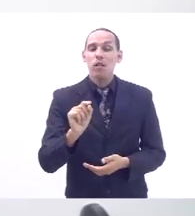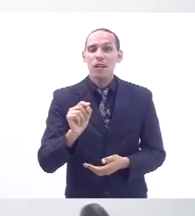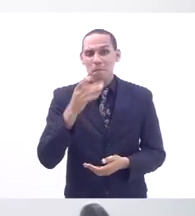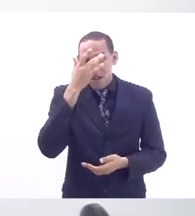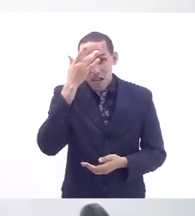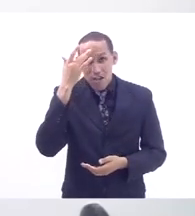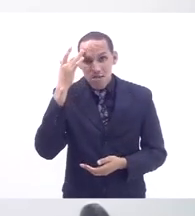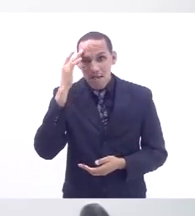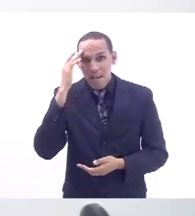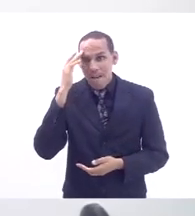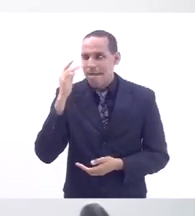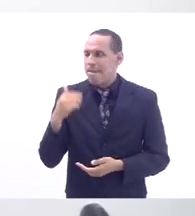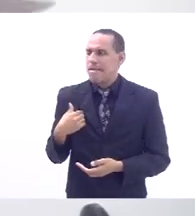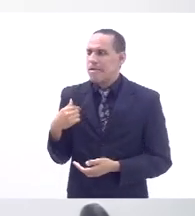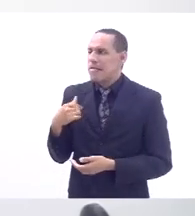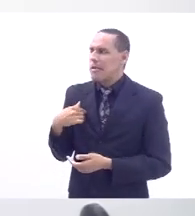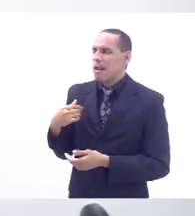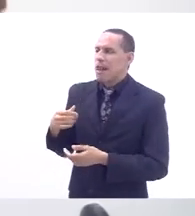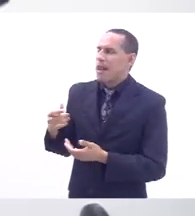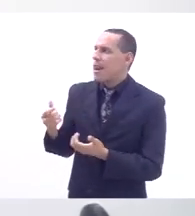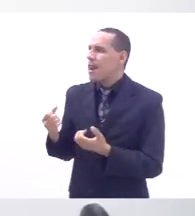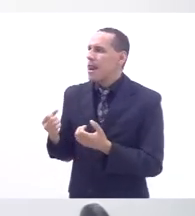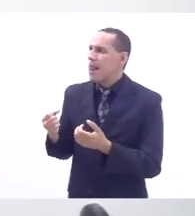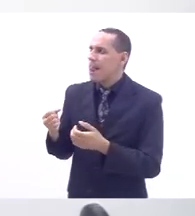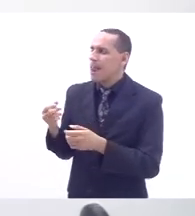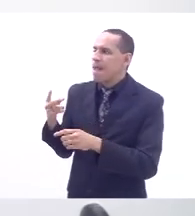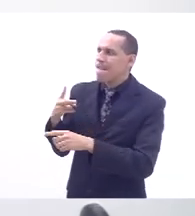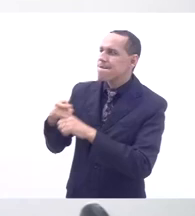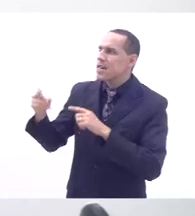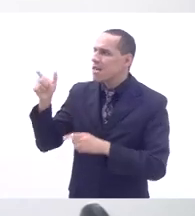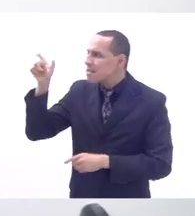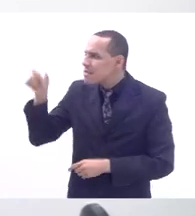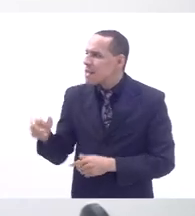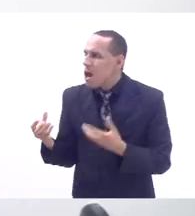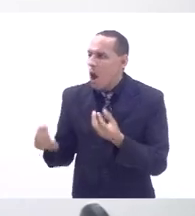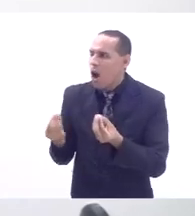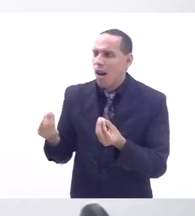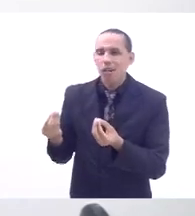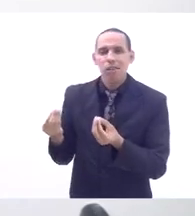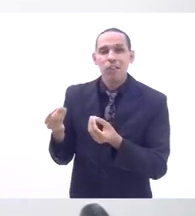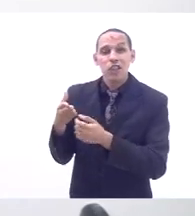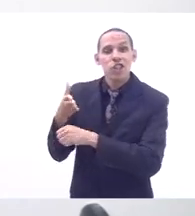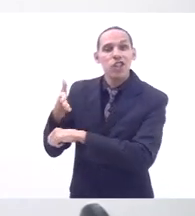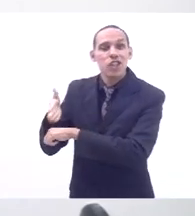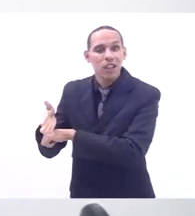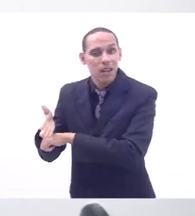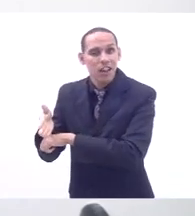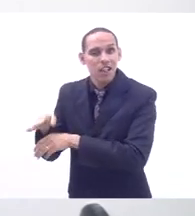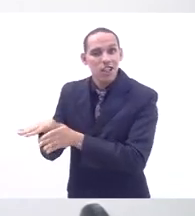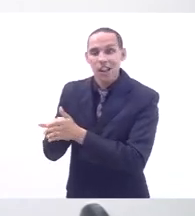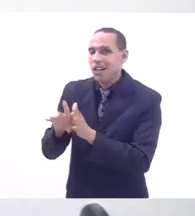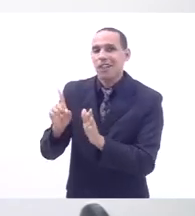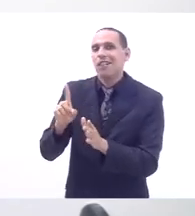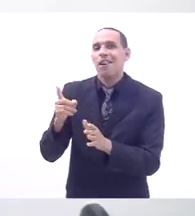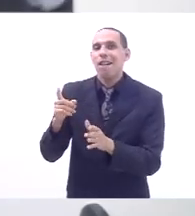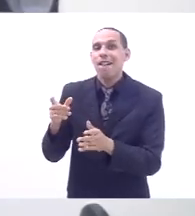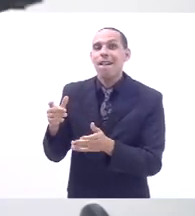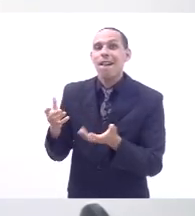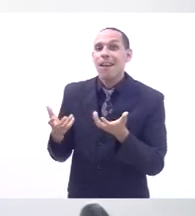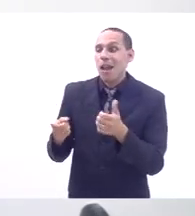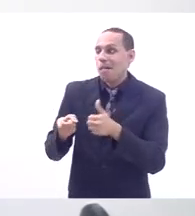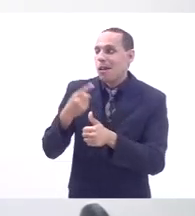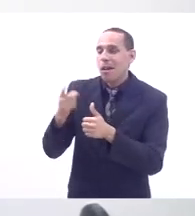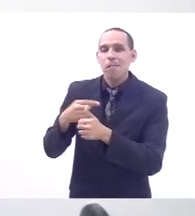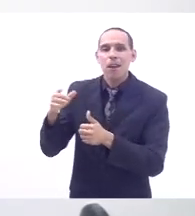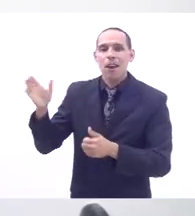quer saber como derrubar a outra. Ela não quer saber como é que ela chega lá. Ela quer saber como ela vai derrubar para depois ela